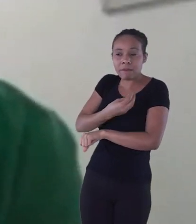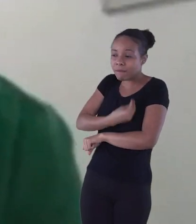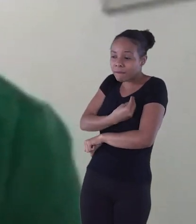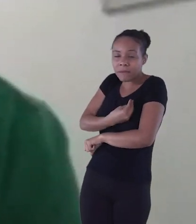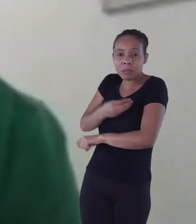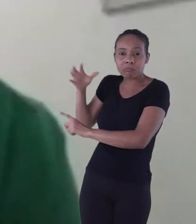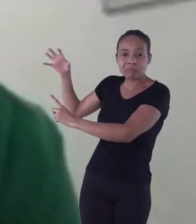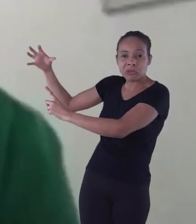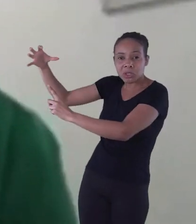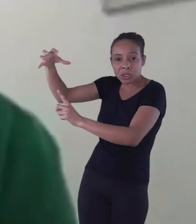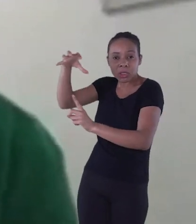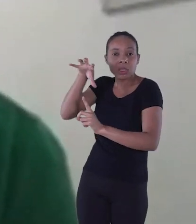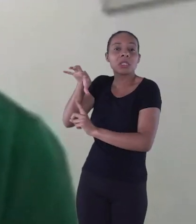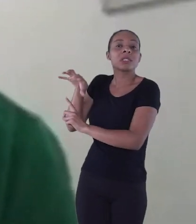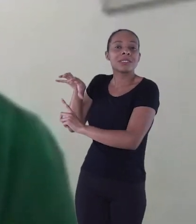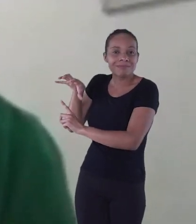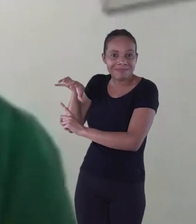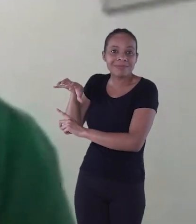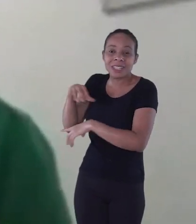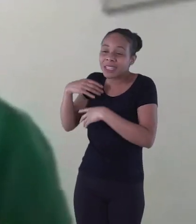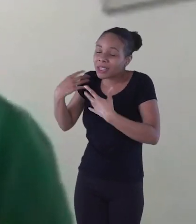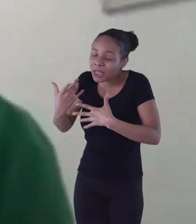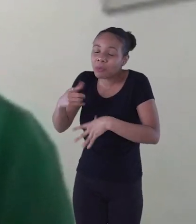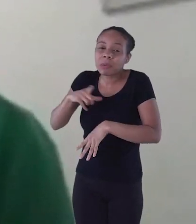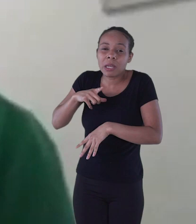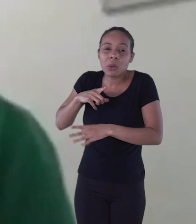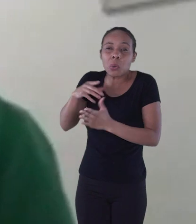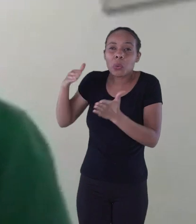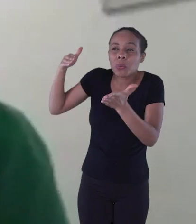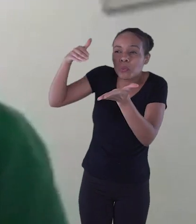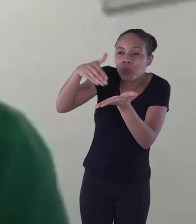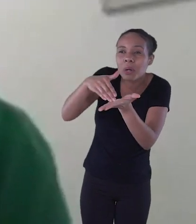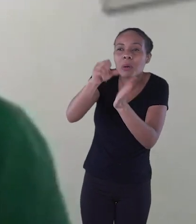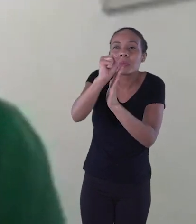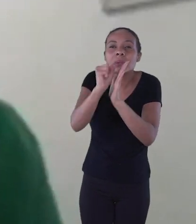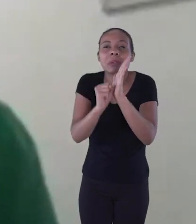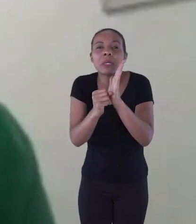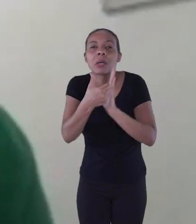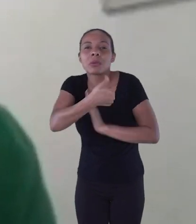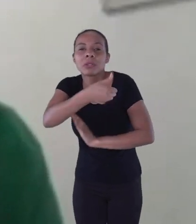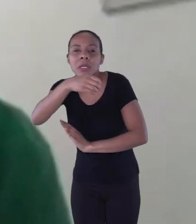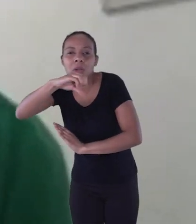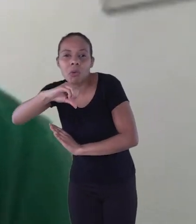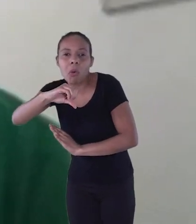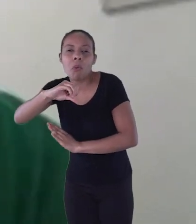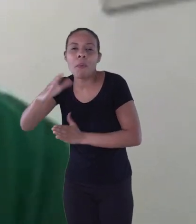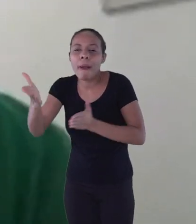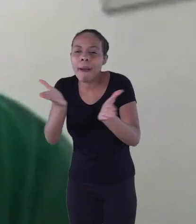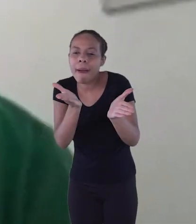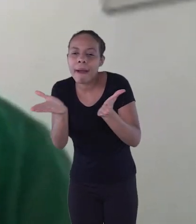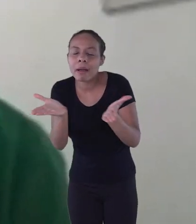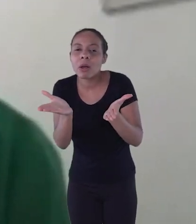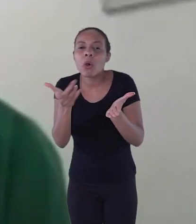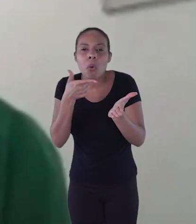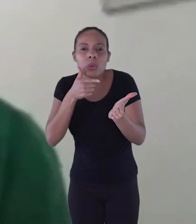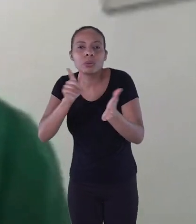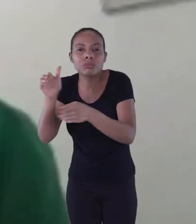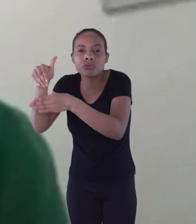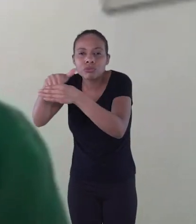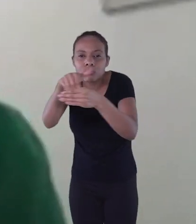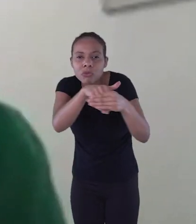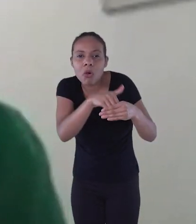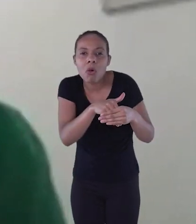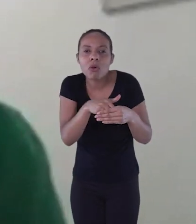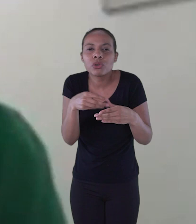significou, no final do século XIX, essa liberdade, os direitos civis, acesso a voto, as formas de organização,